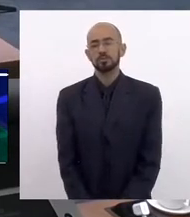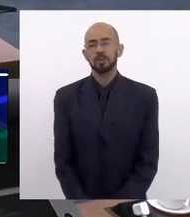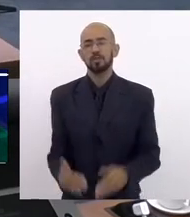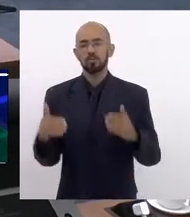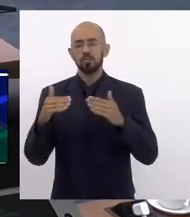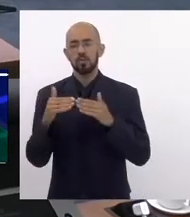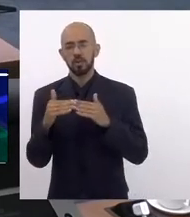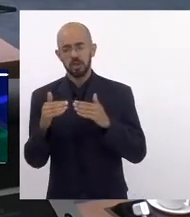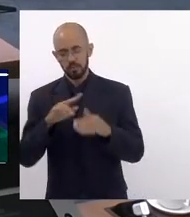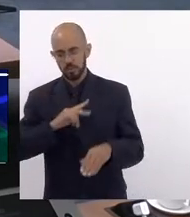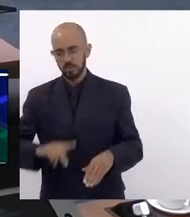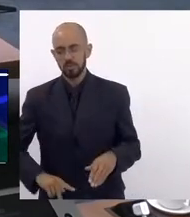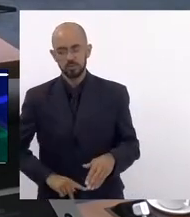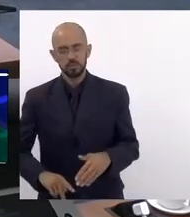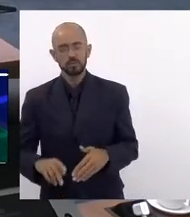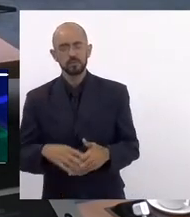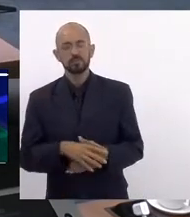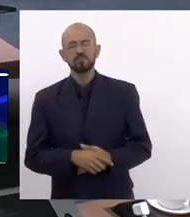Favorável, presidente.